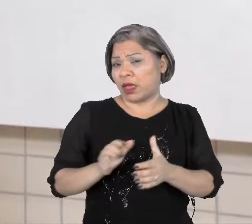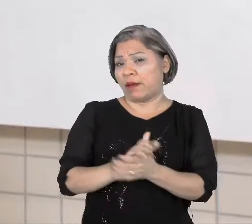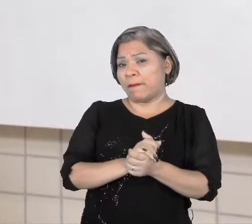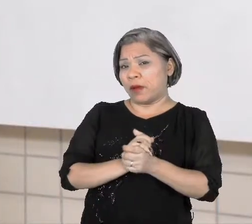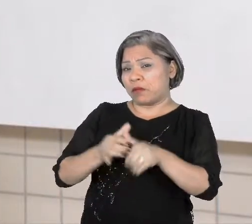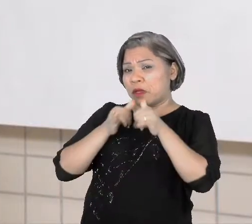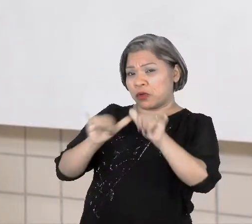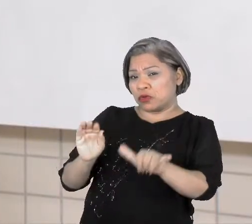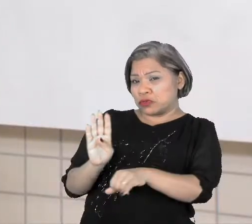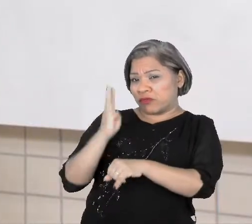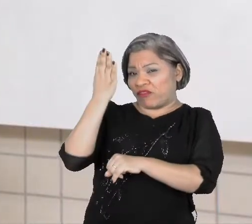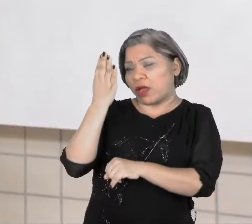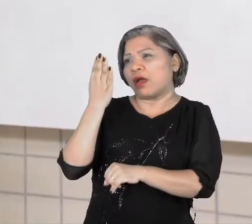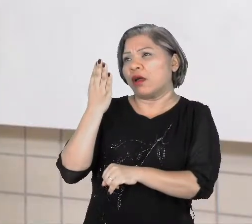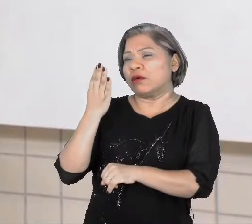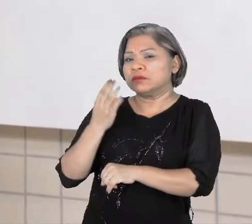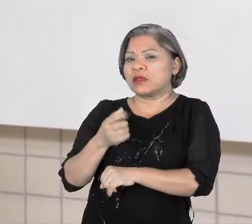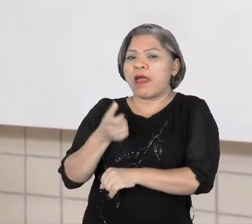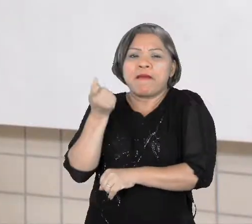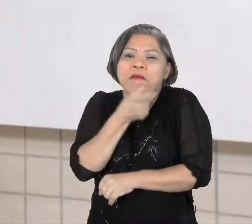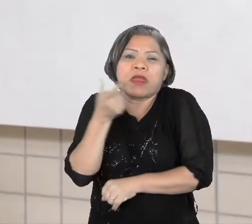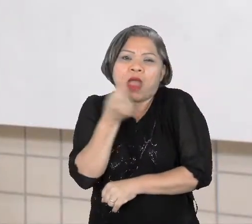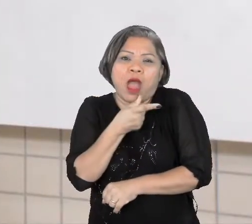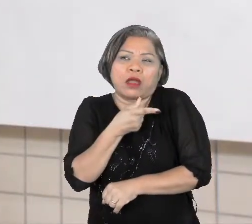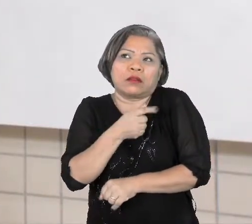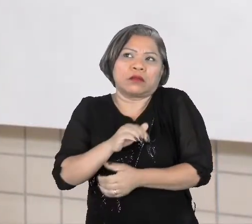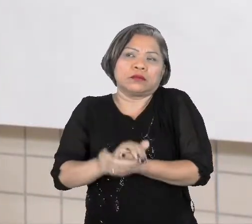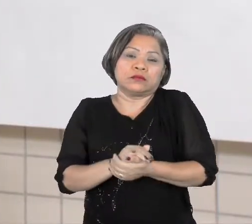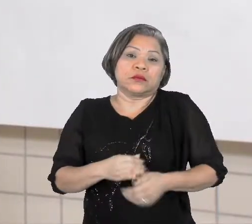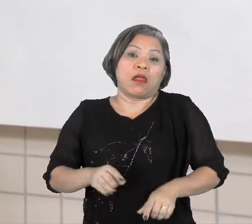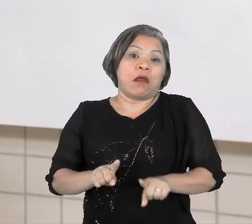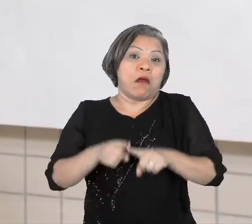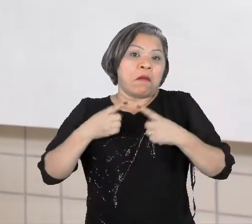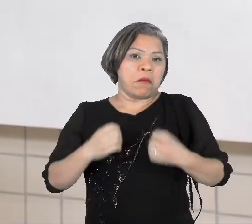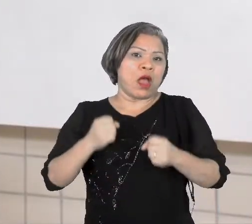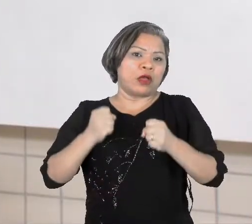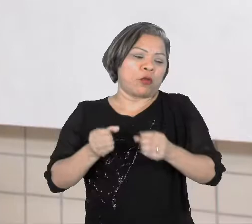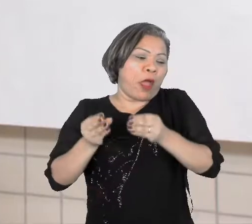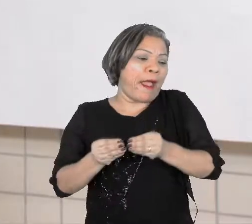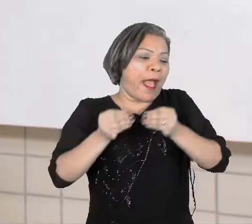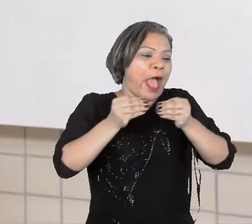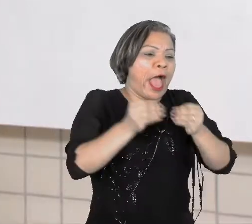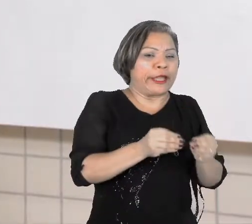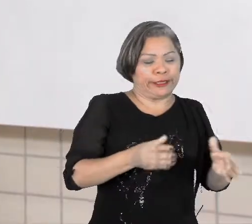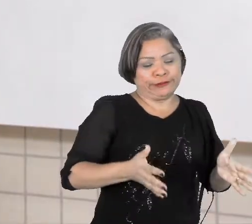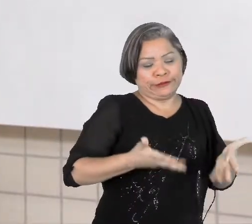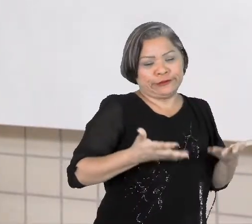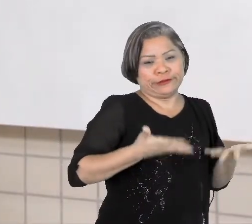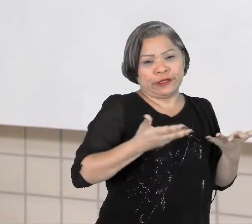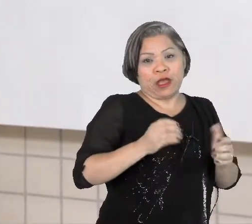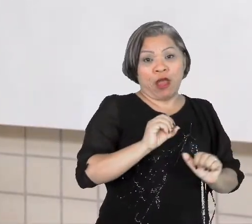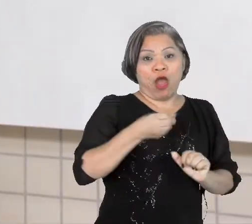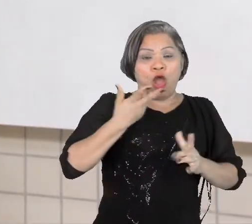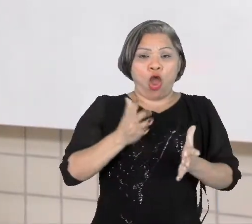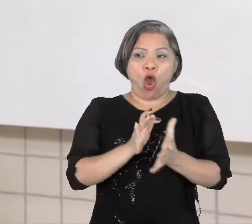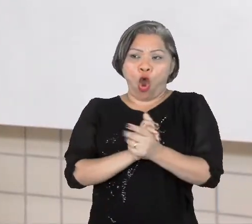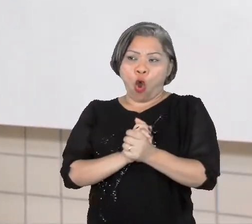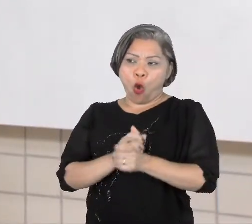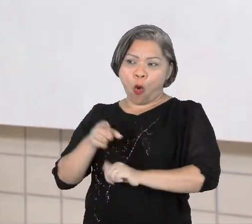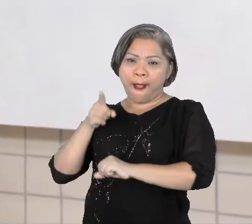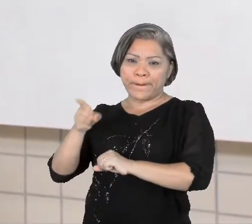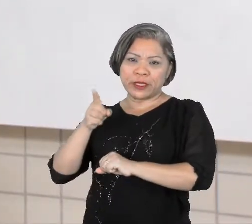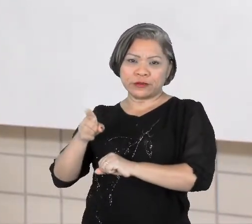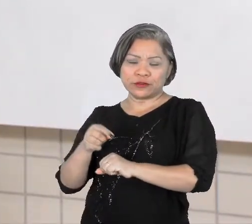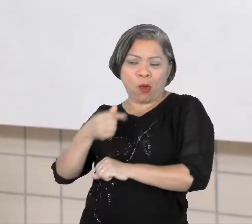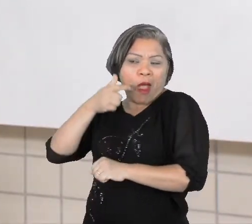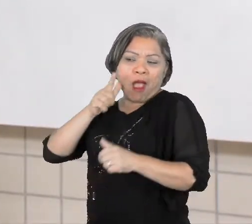piada, é ela acabar atribuindo privilégios ou vantagens para alguém. Quem criou a fake